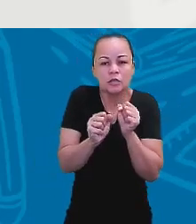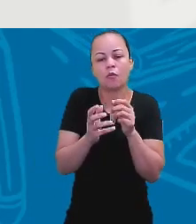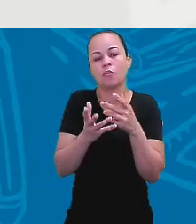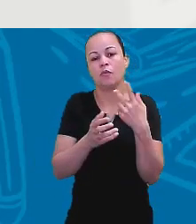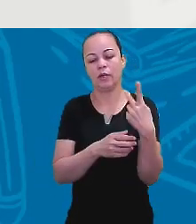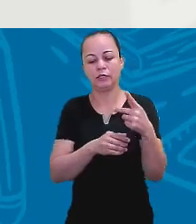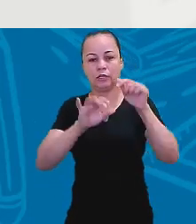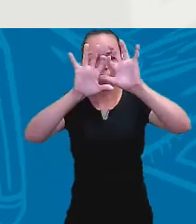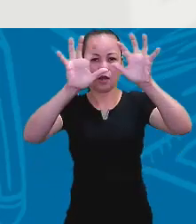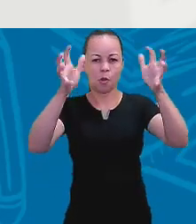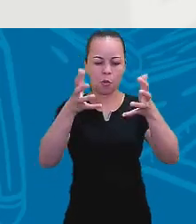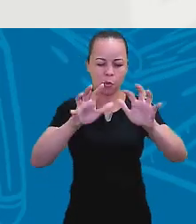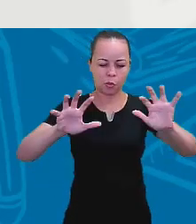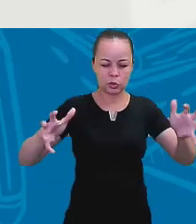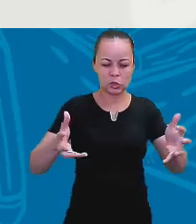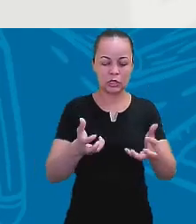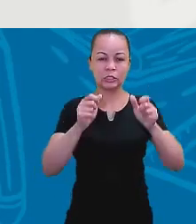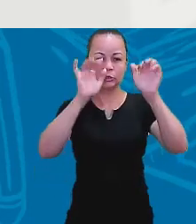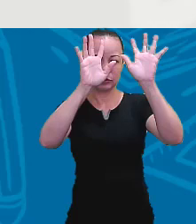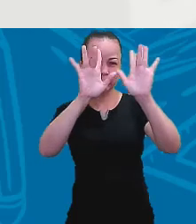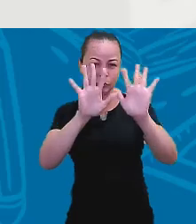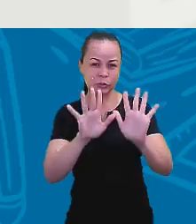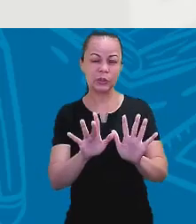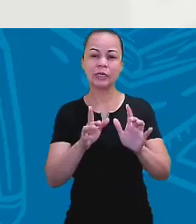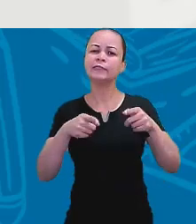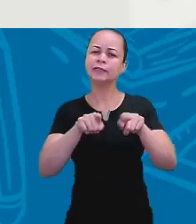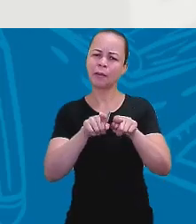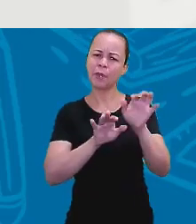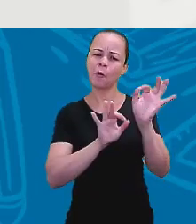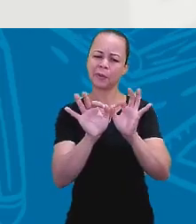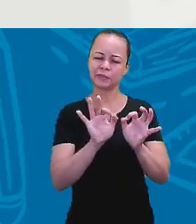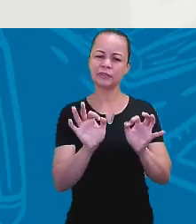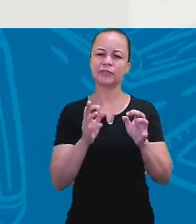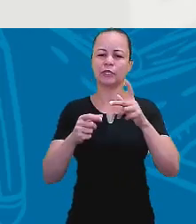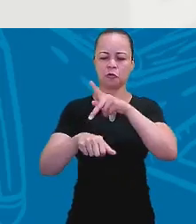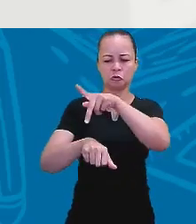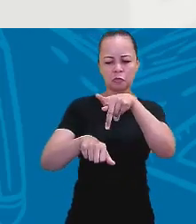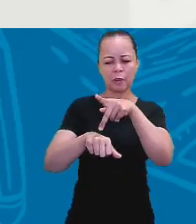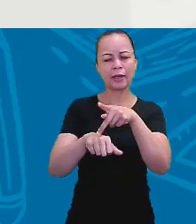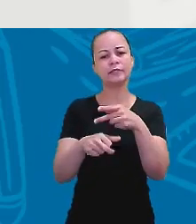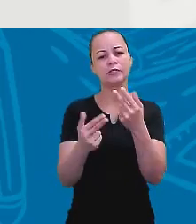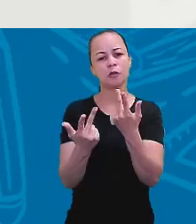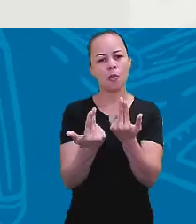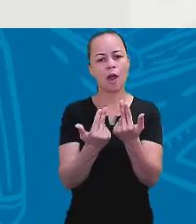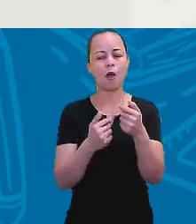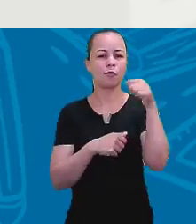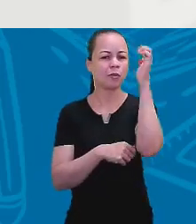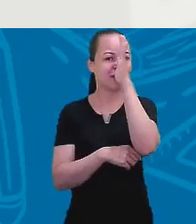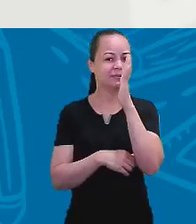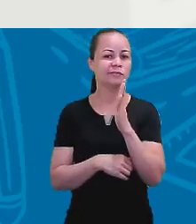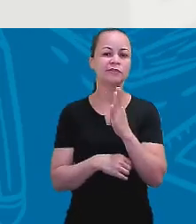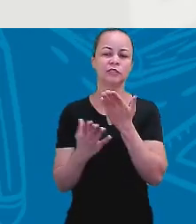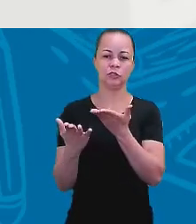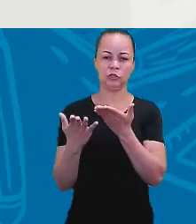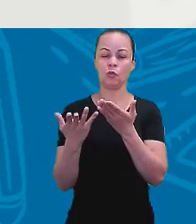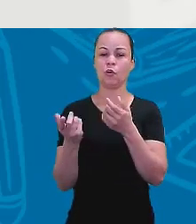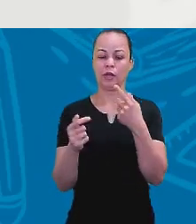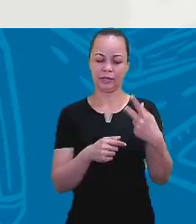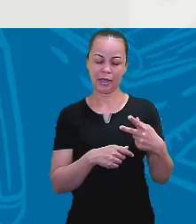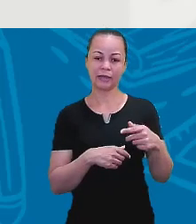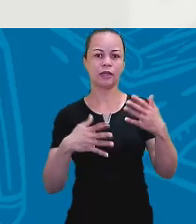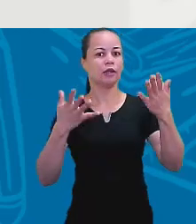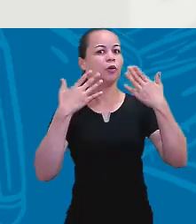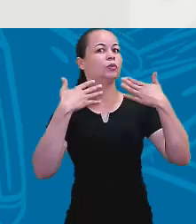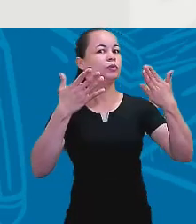uma peça decorativa até em países tropicais como o Brasil. Países que tem muito sol, né? Aqui a gente passa um calorzinho,